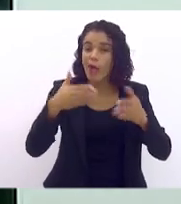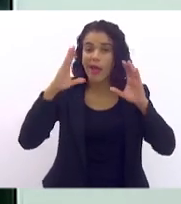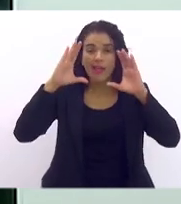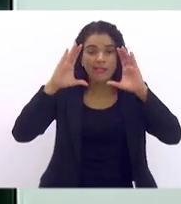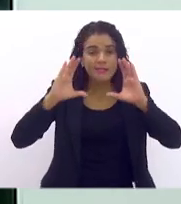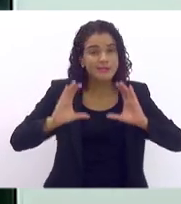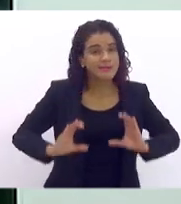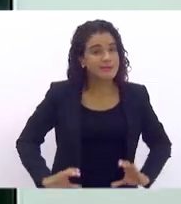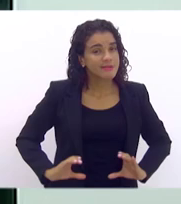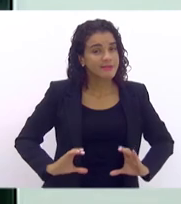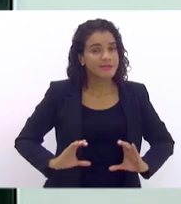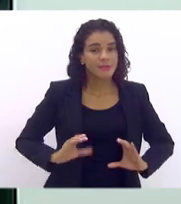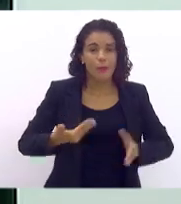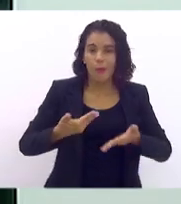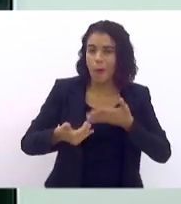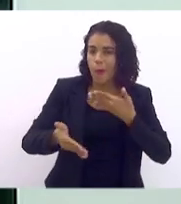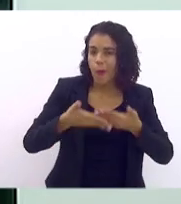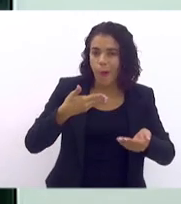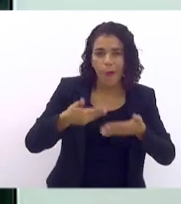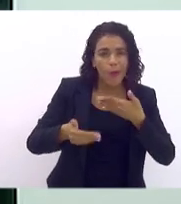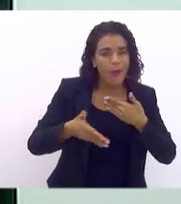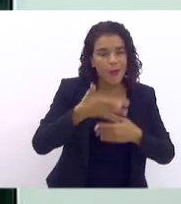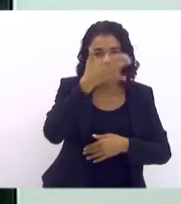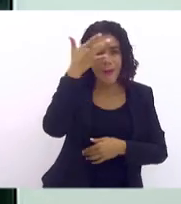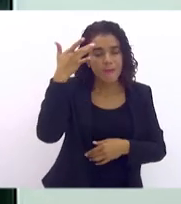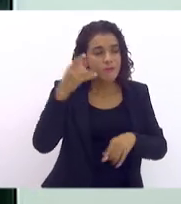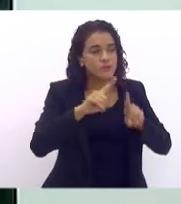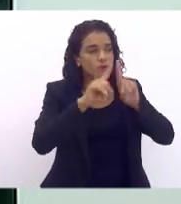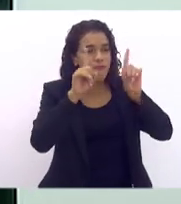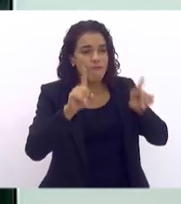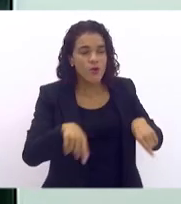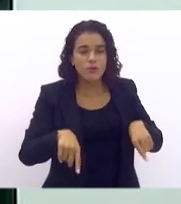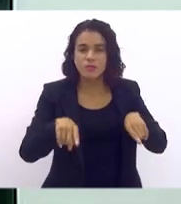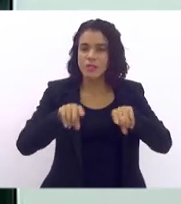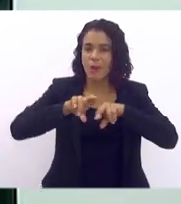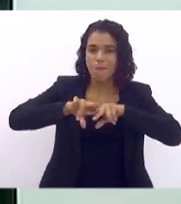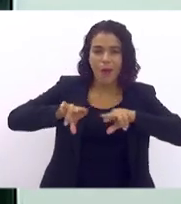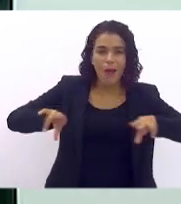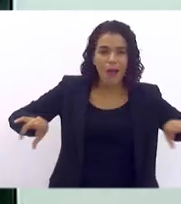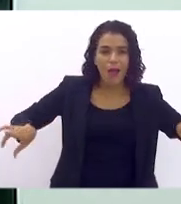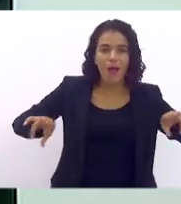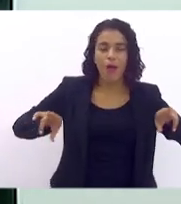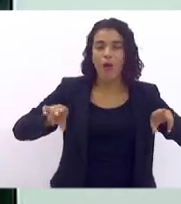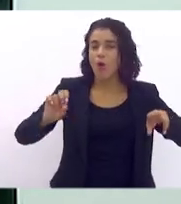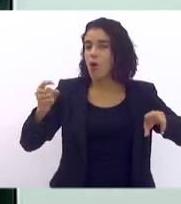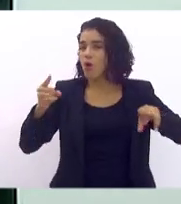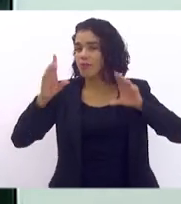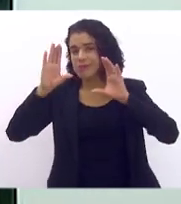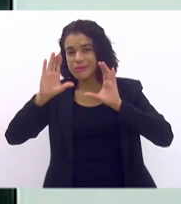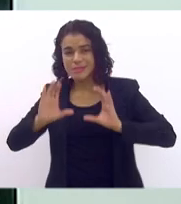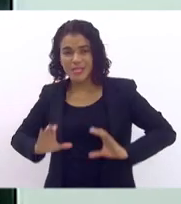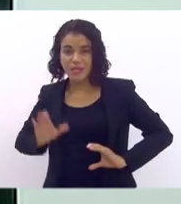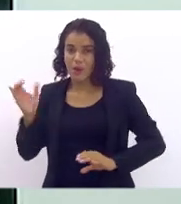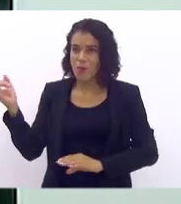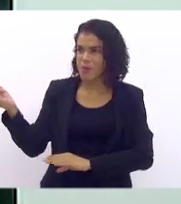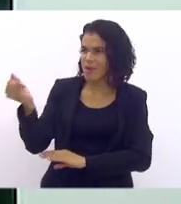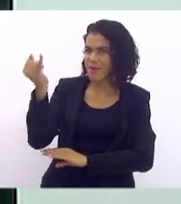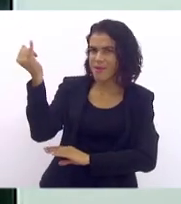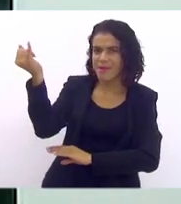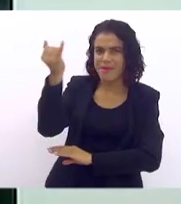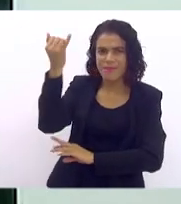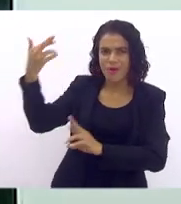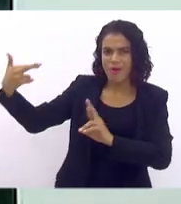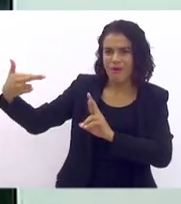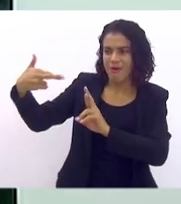cidadão, qualquer que seja o cargo que ele tenha nessa república, seja já ele um cidadão importante, do ponto